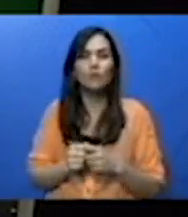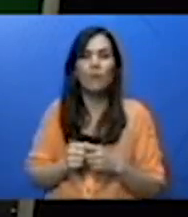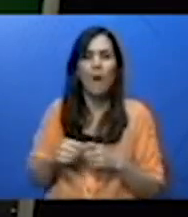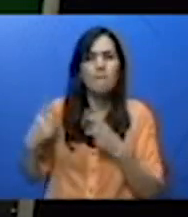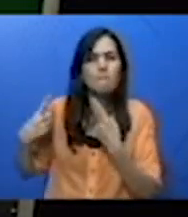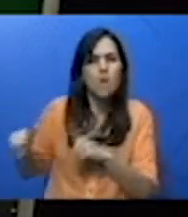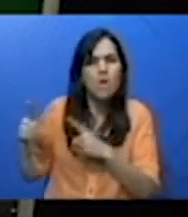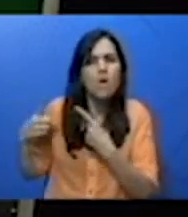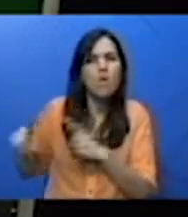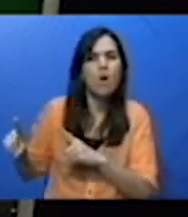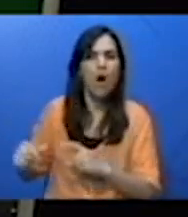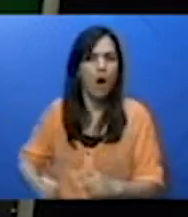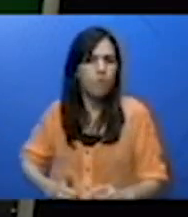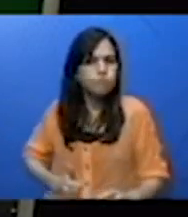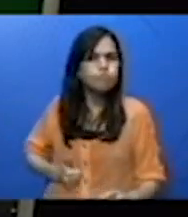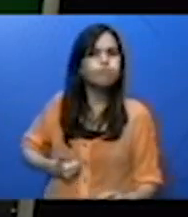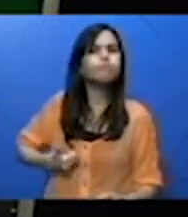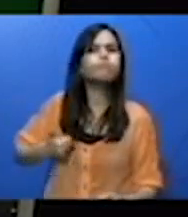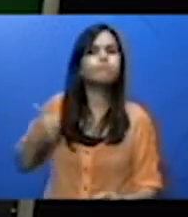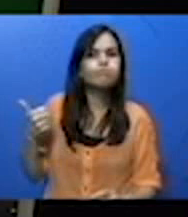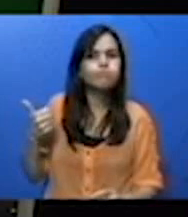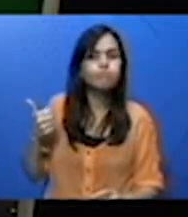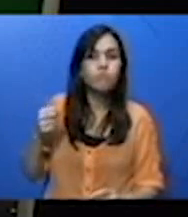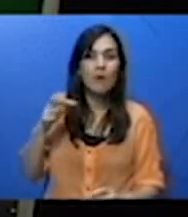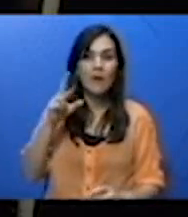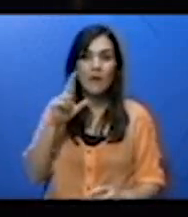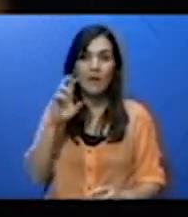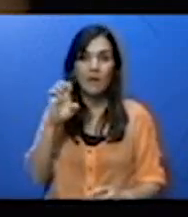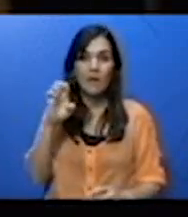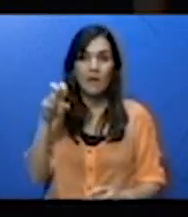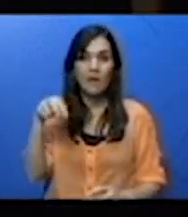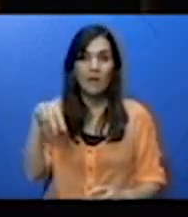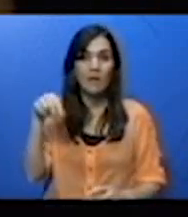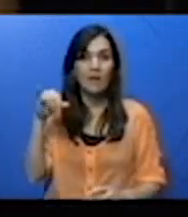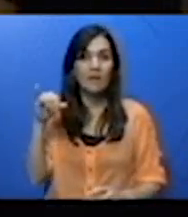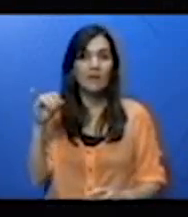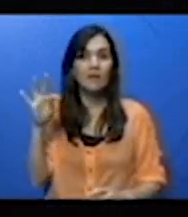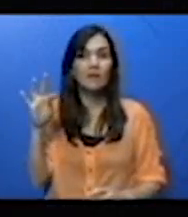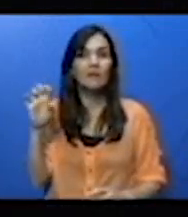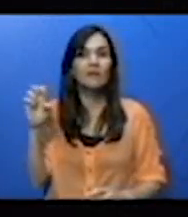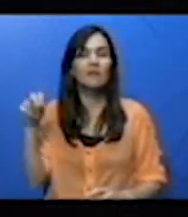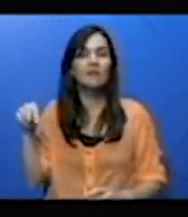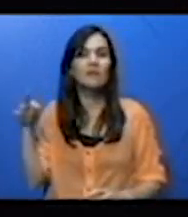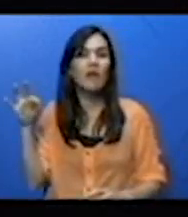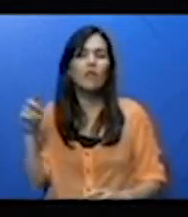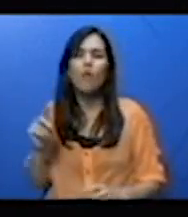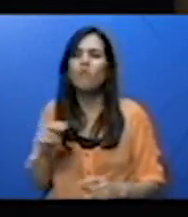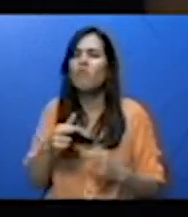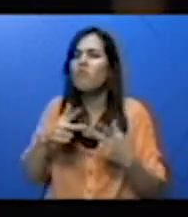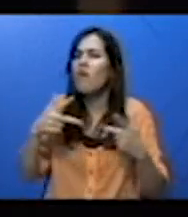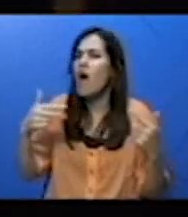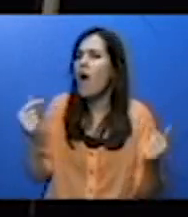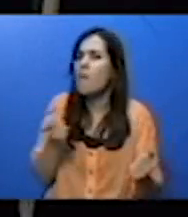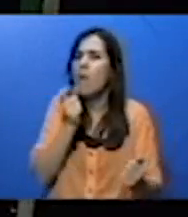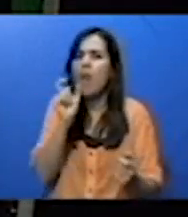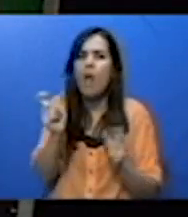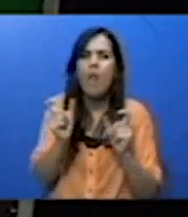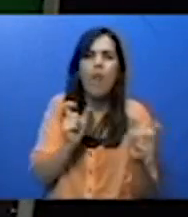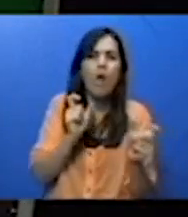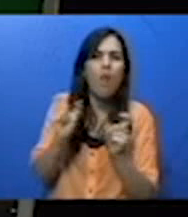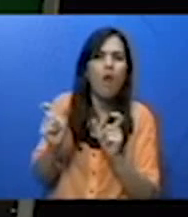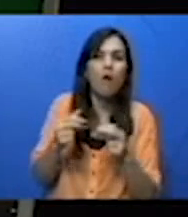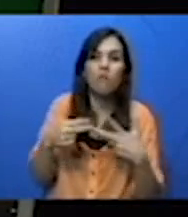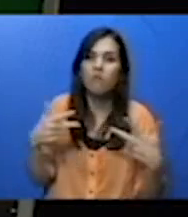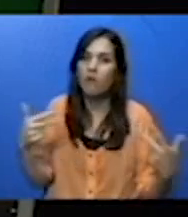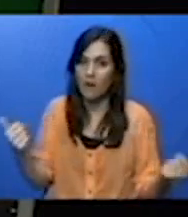presunçosa, arrogante, renitente. Eles repetiram as palavrinhas várias vezes, de acordo com o que